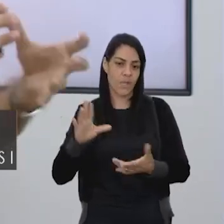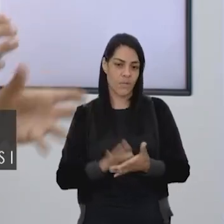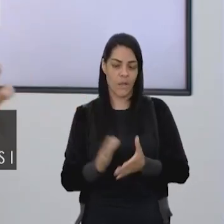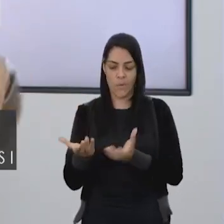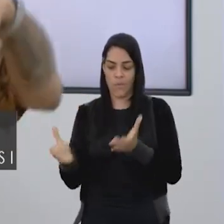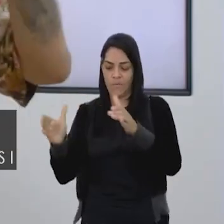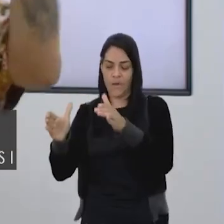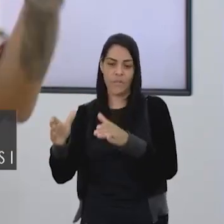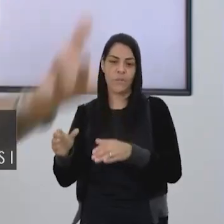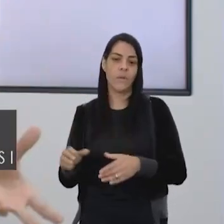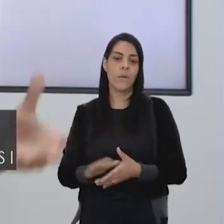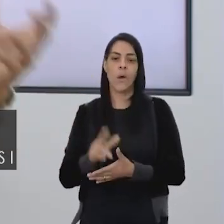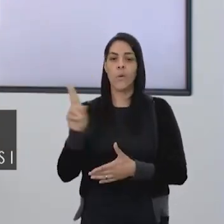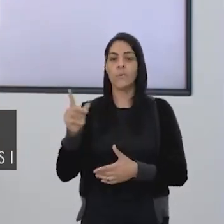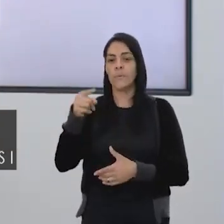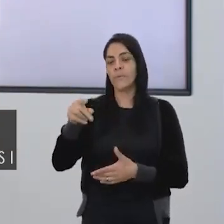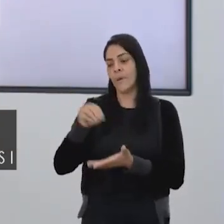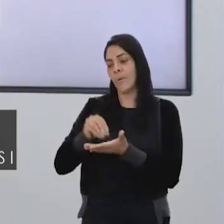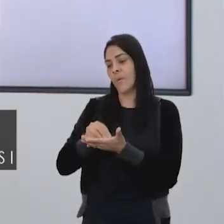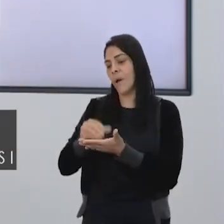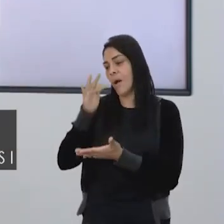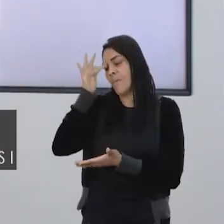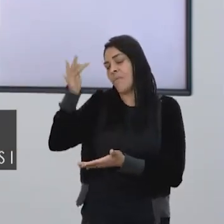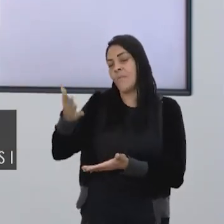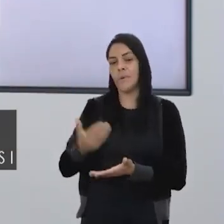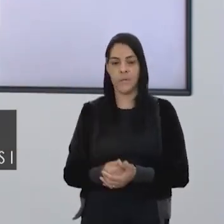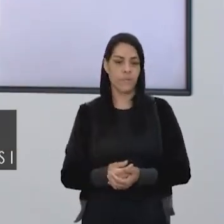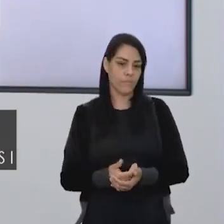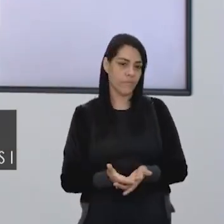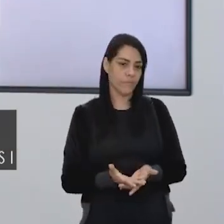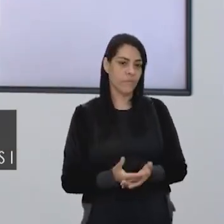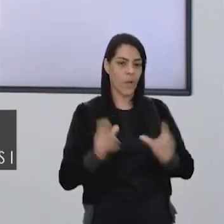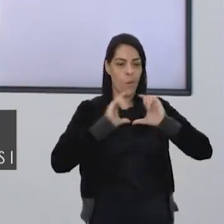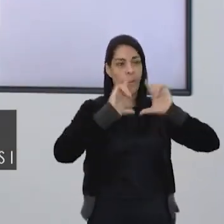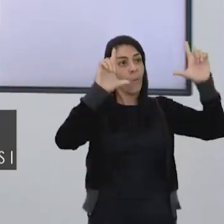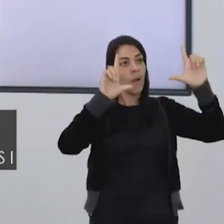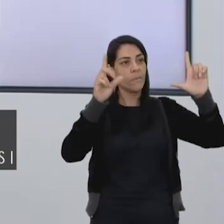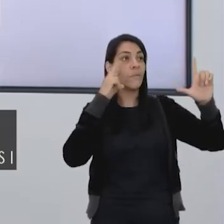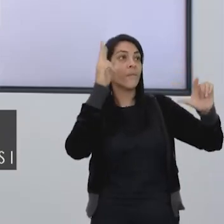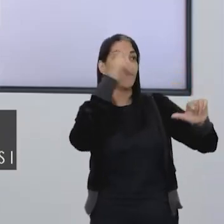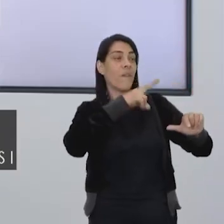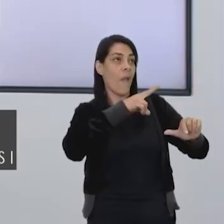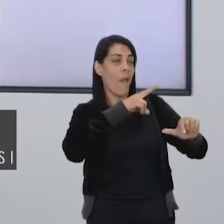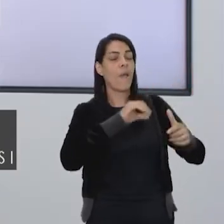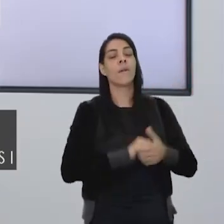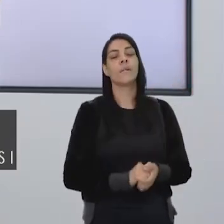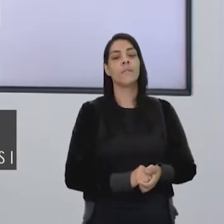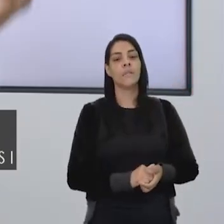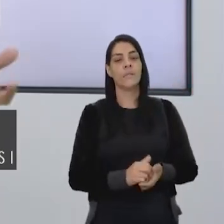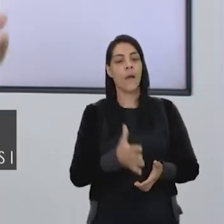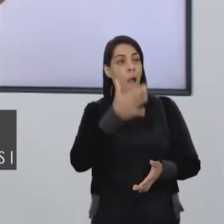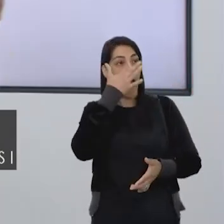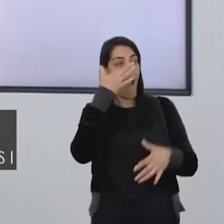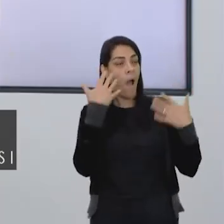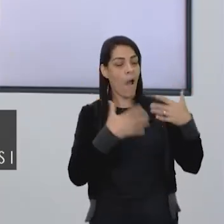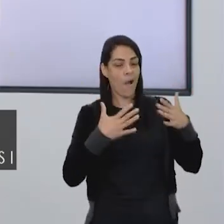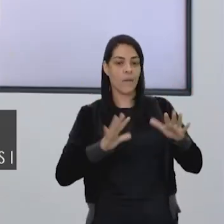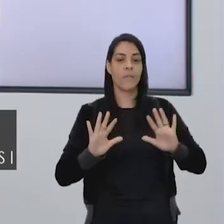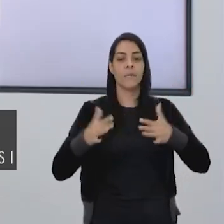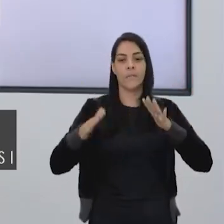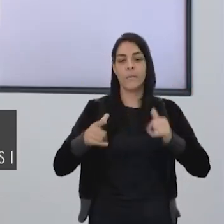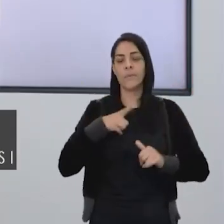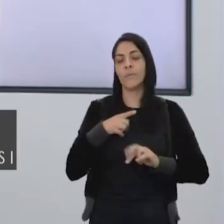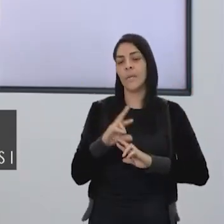ele serve, sei lá, para você colocar uma flor. Um quadro, ele serve para você apreciar e você contemplá-lo. Então, às vezes, existem